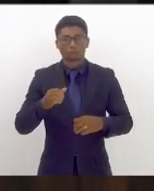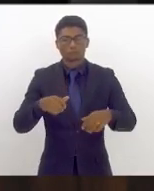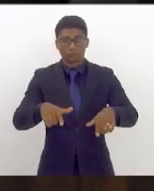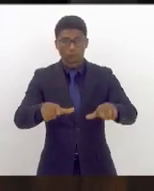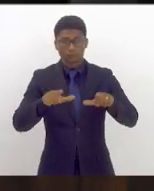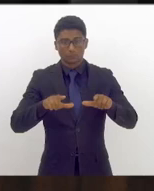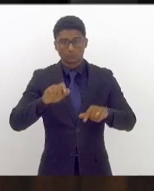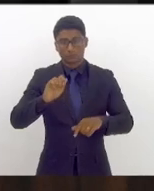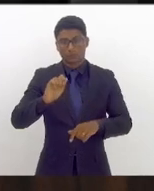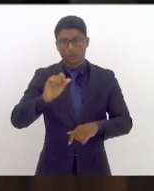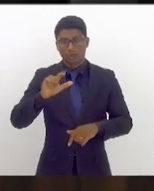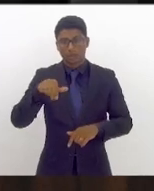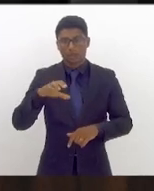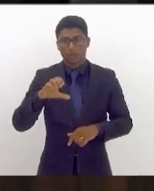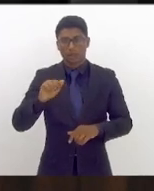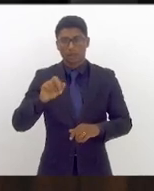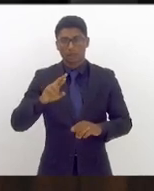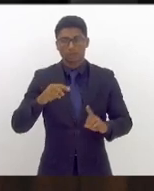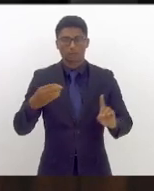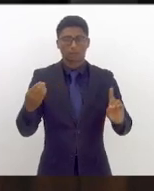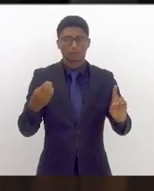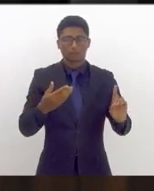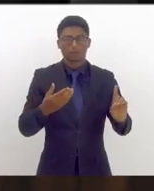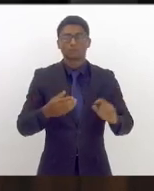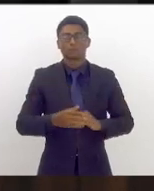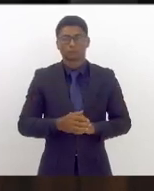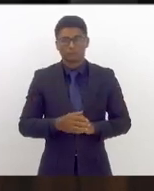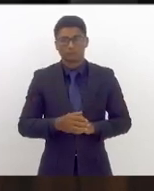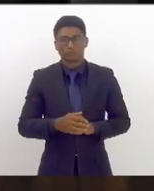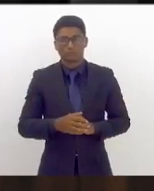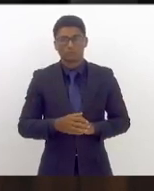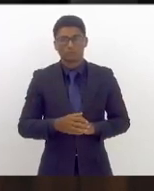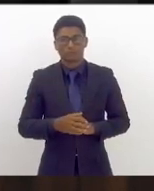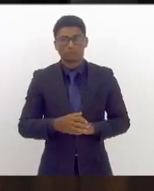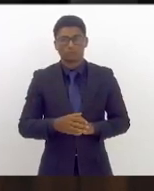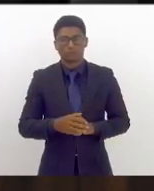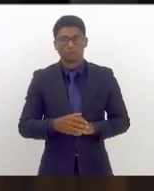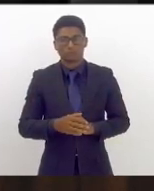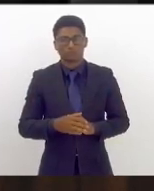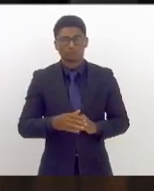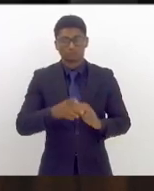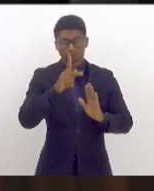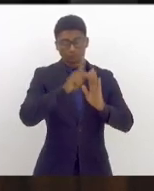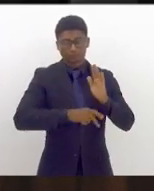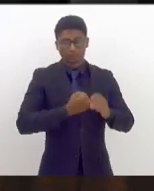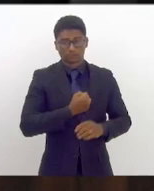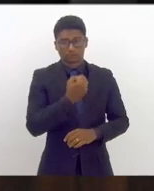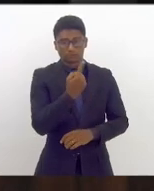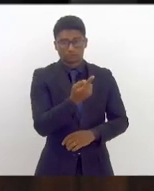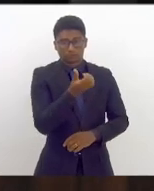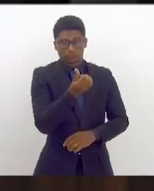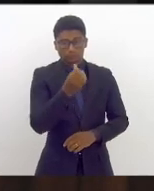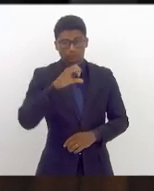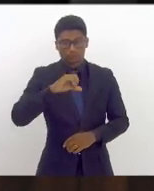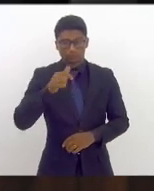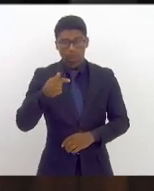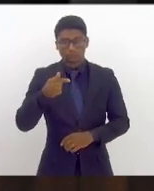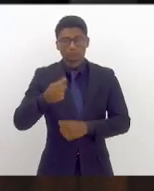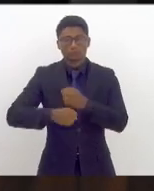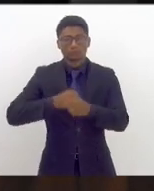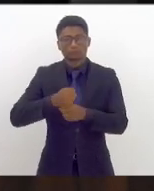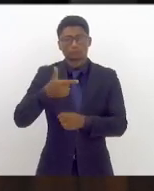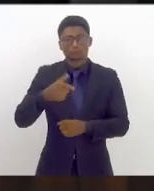José de Alencar o seu Hugo Tavares nascimento de normas favoráveis e resolução 697 de 22